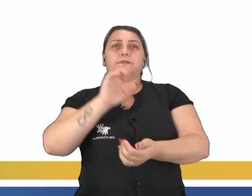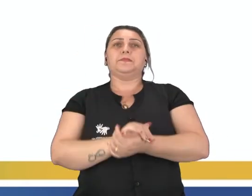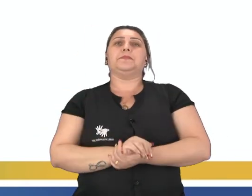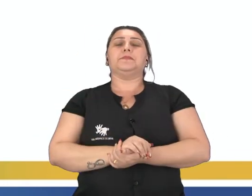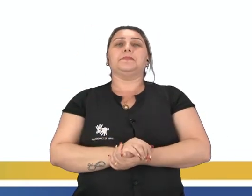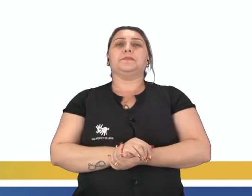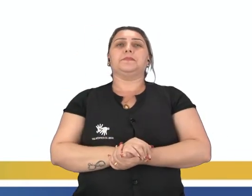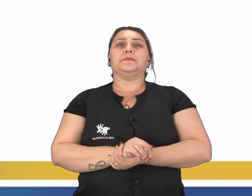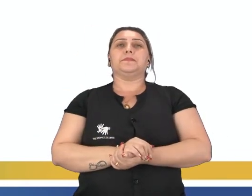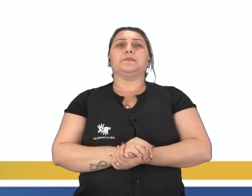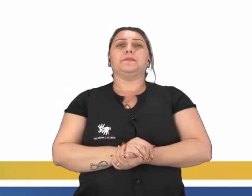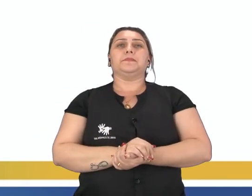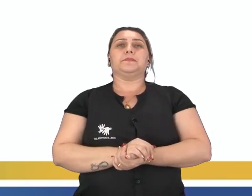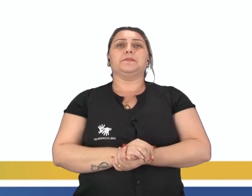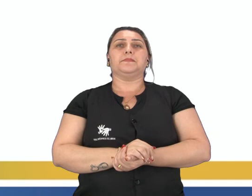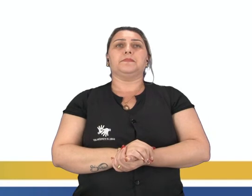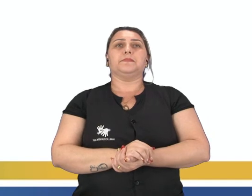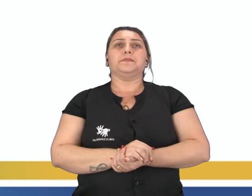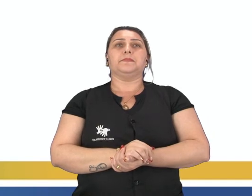para compor esses números.